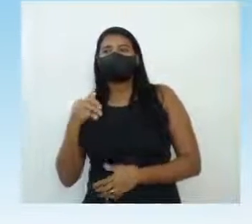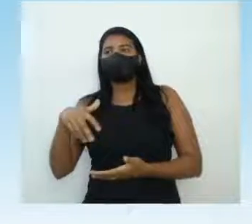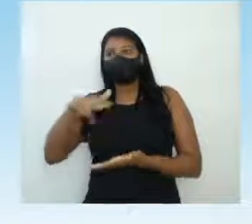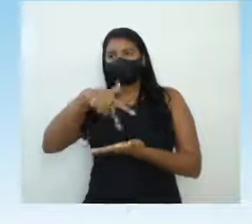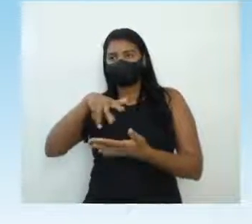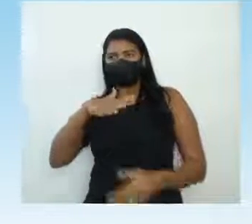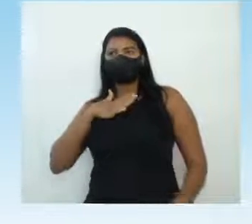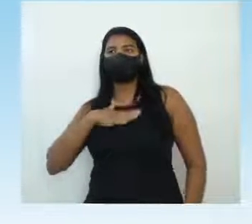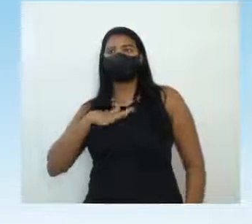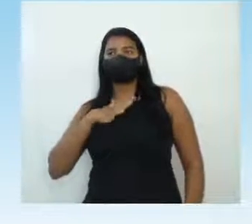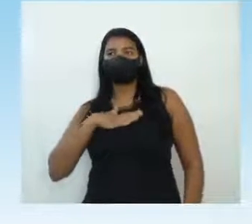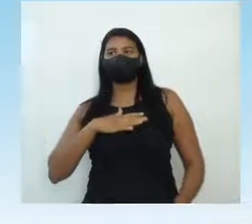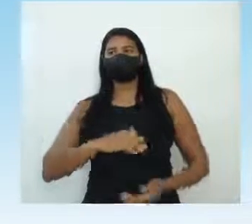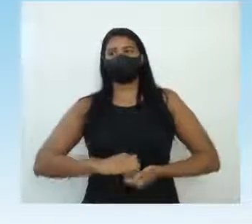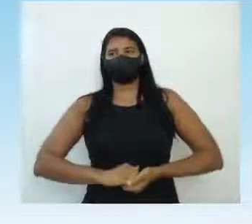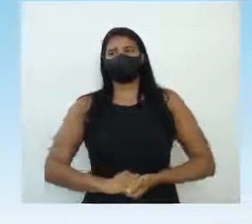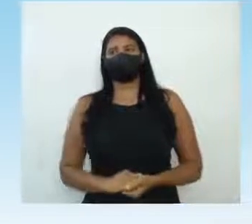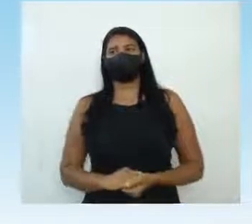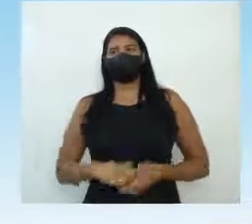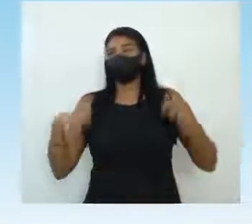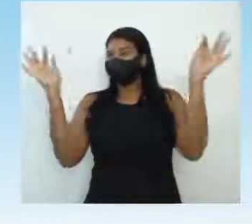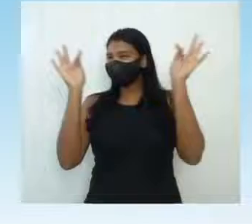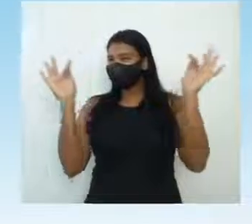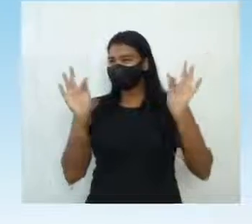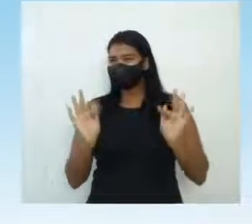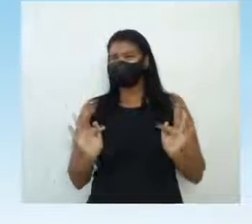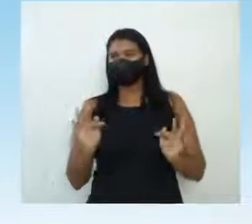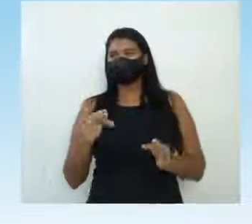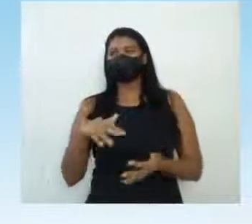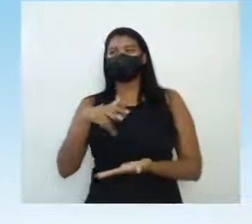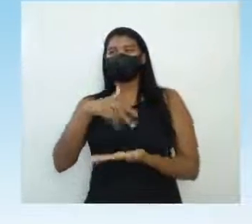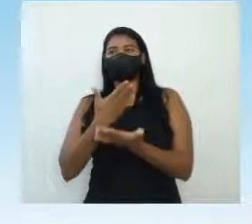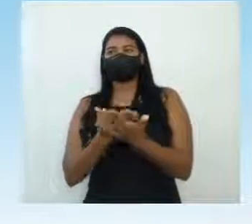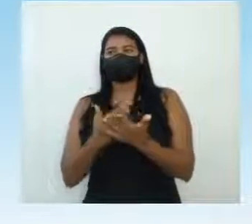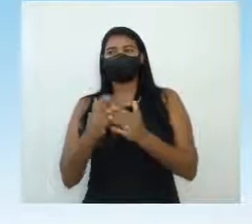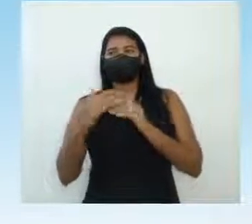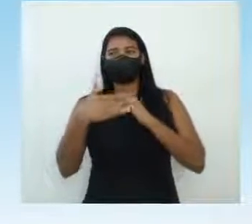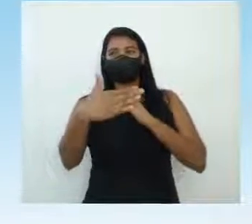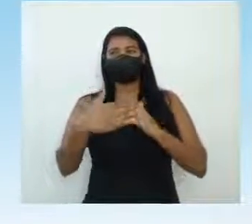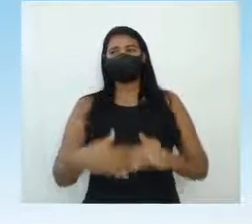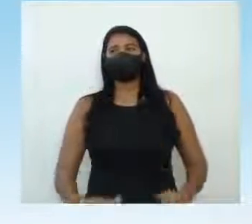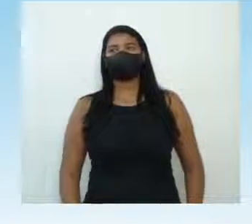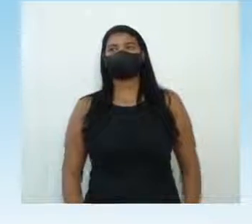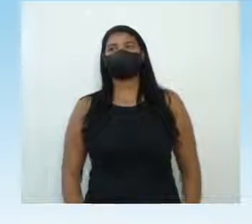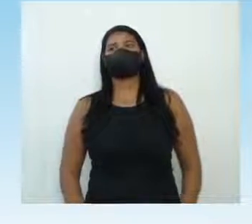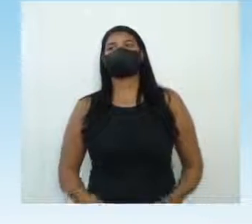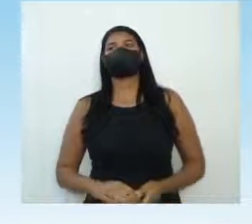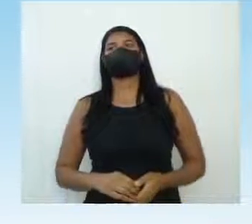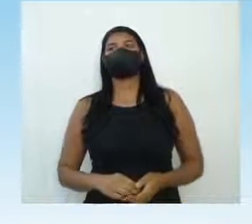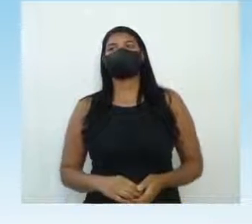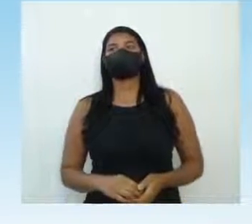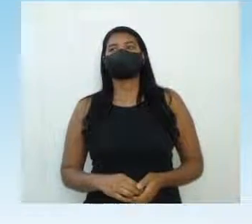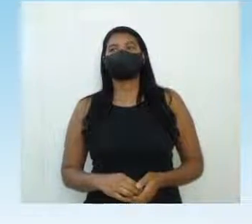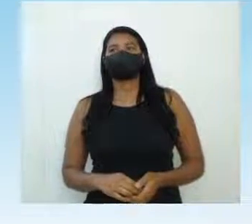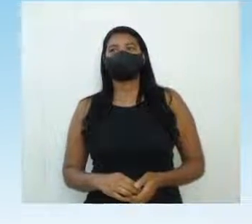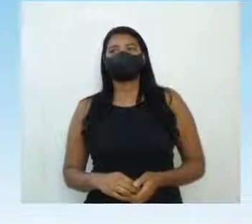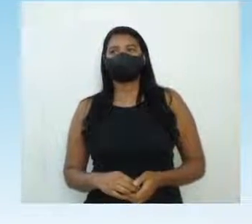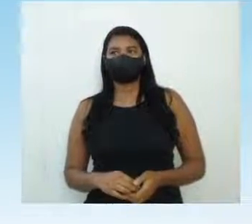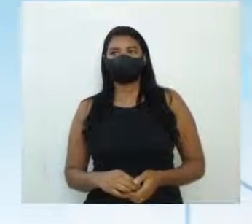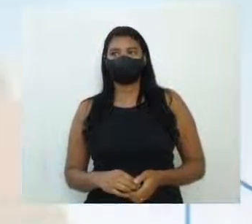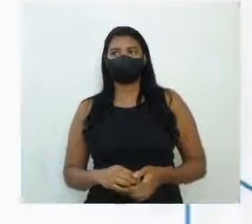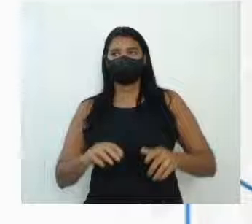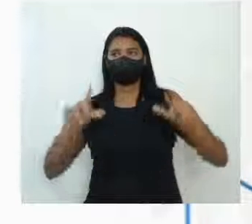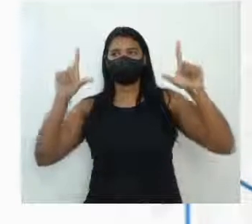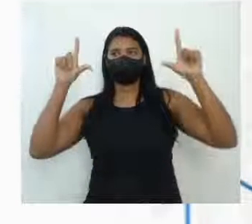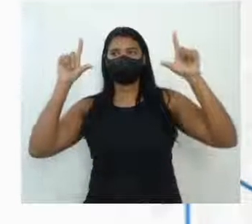dança vai ficar muito feliz com essa aula. Vamos em frente? Então, acompanhem comigo a leitura do